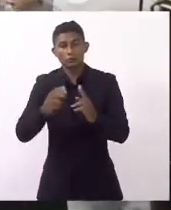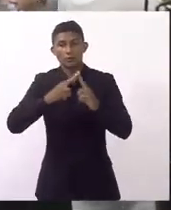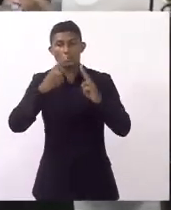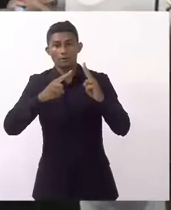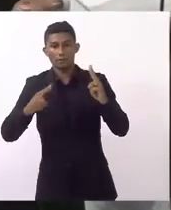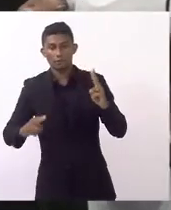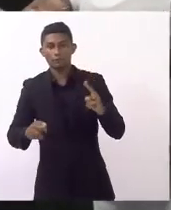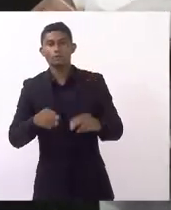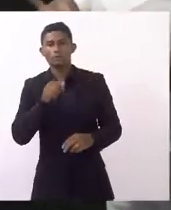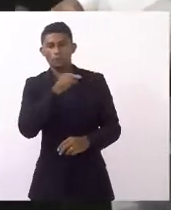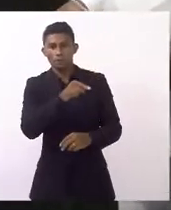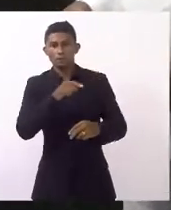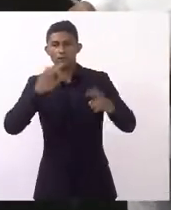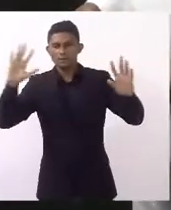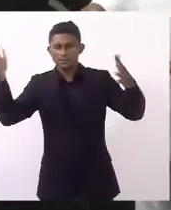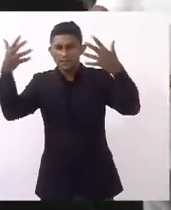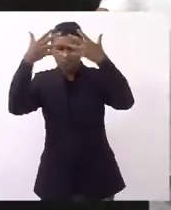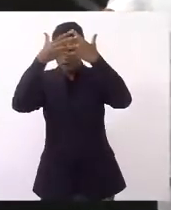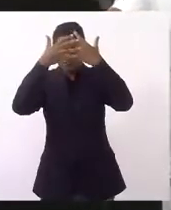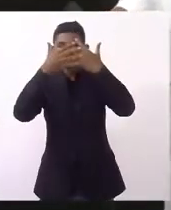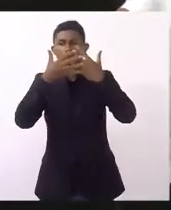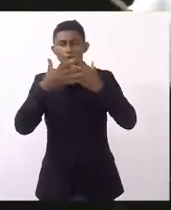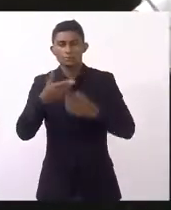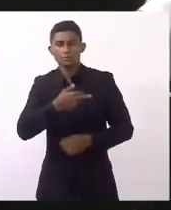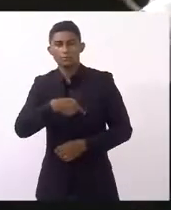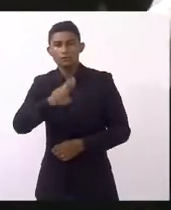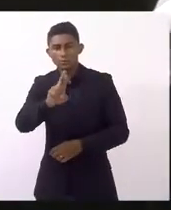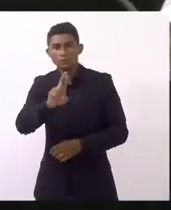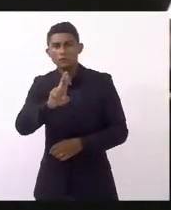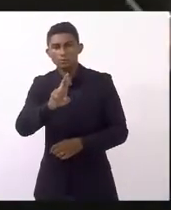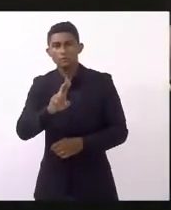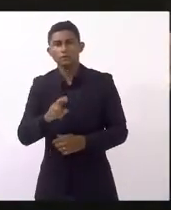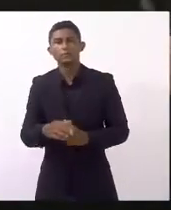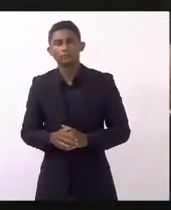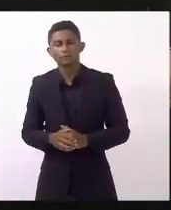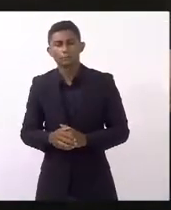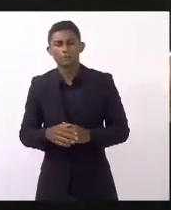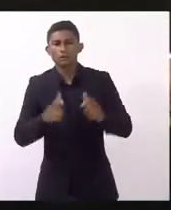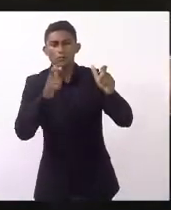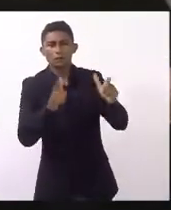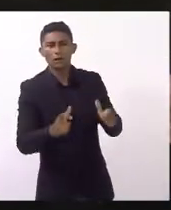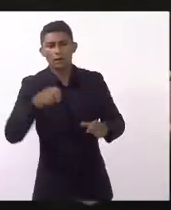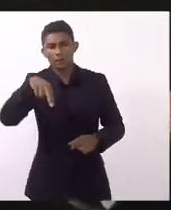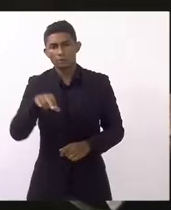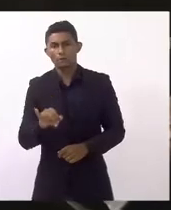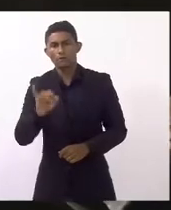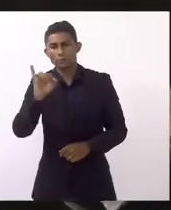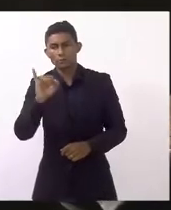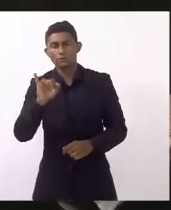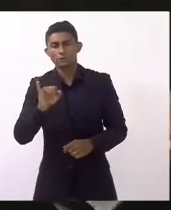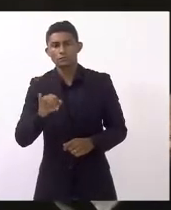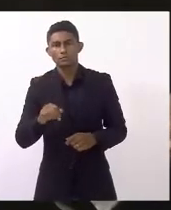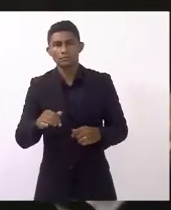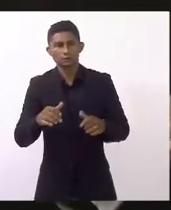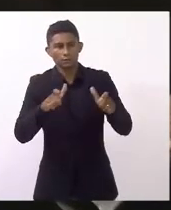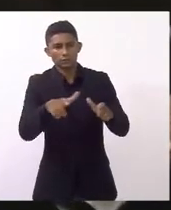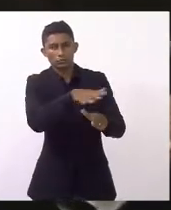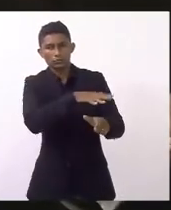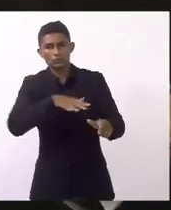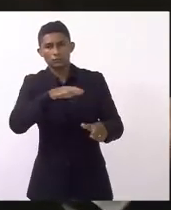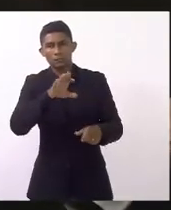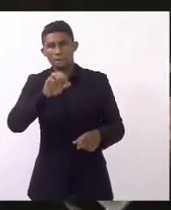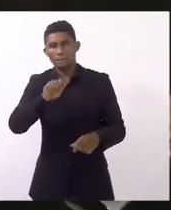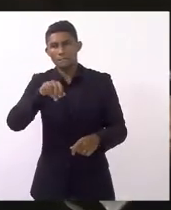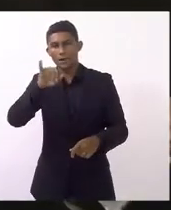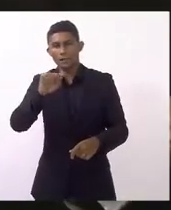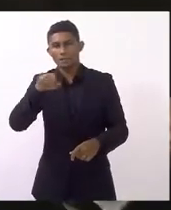Sacerdote religioso do Ilê ou Moju aro localizado em Nova Iguaçu baixada fluminense uma